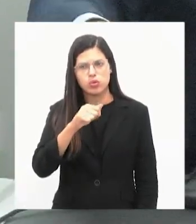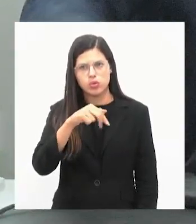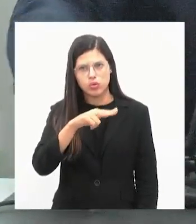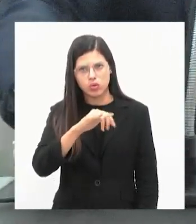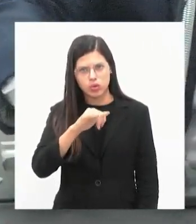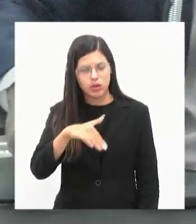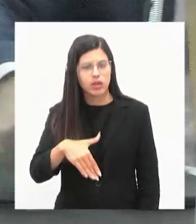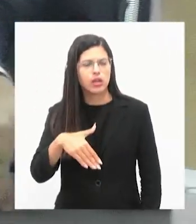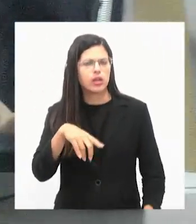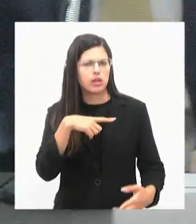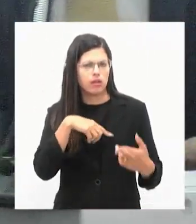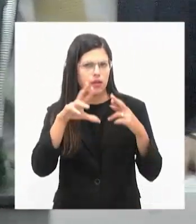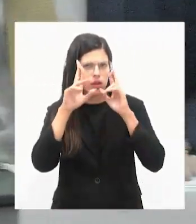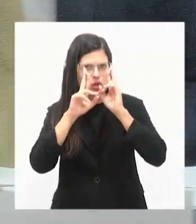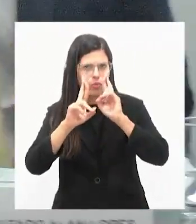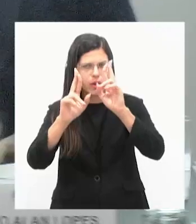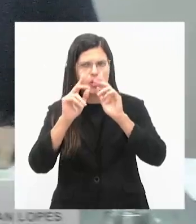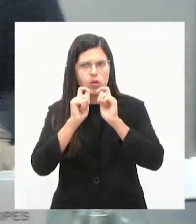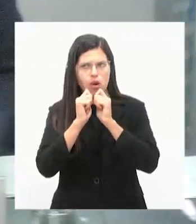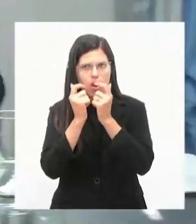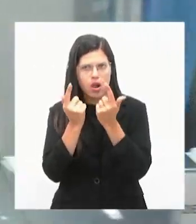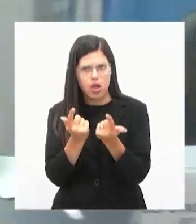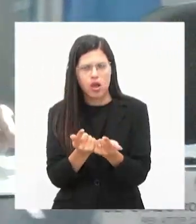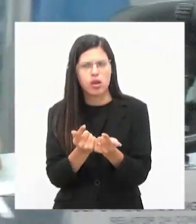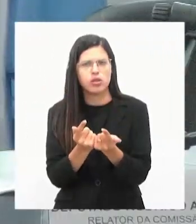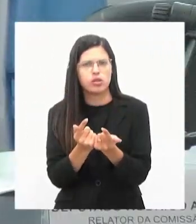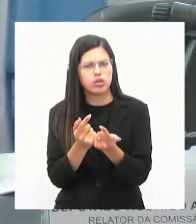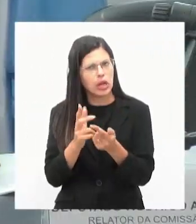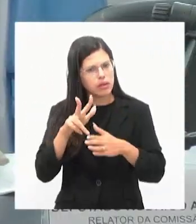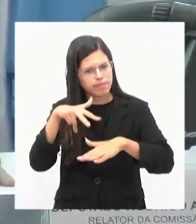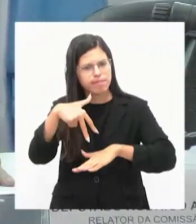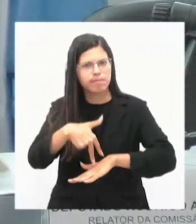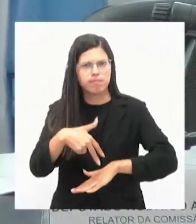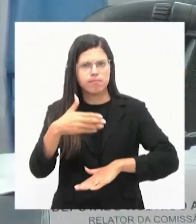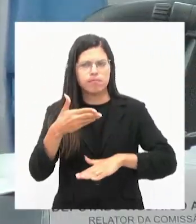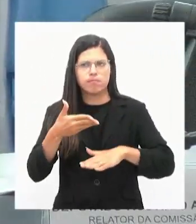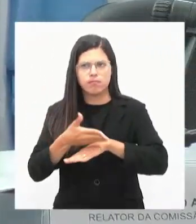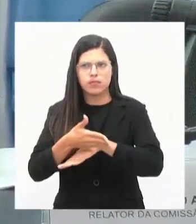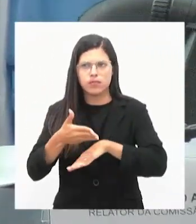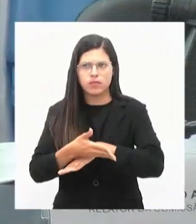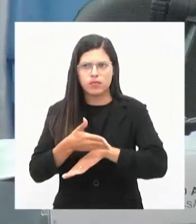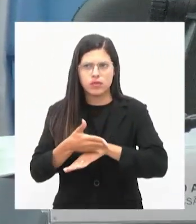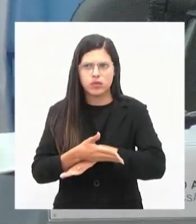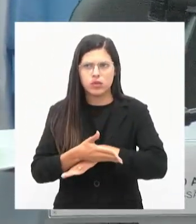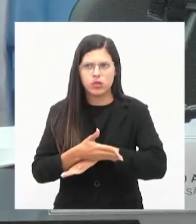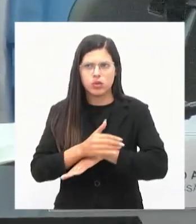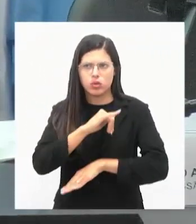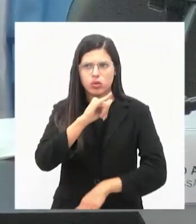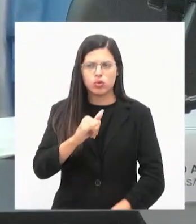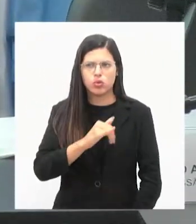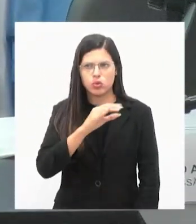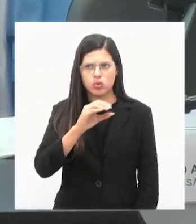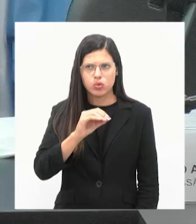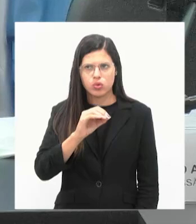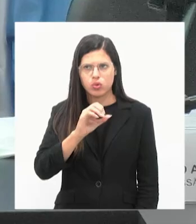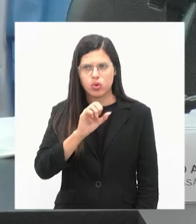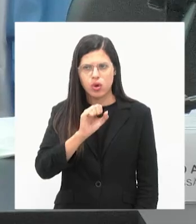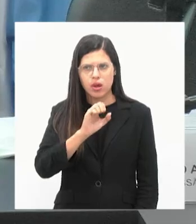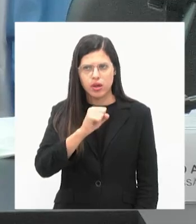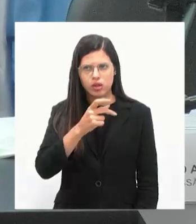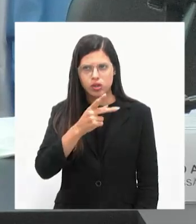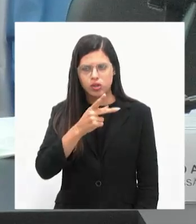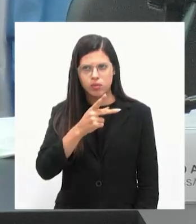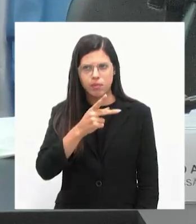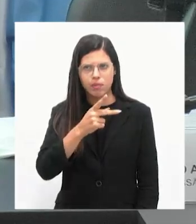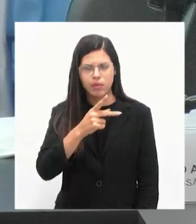casa, com a população do Rio de Janeiro. Foi um homem, está aqui, né, em nome da Joesp Car. Obrigado pela sua presença. E vou colocar